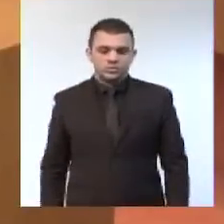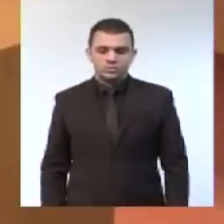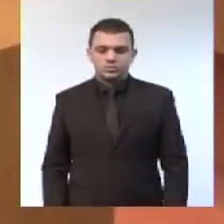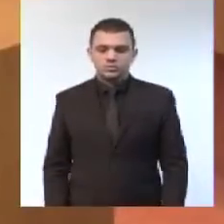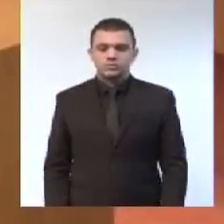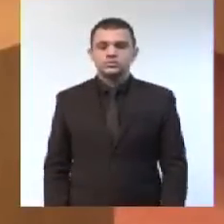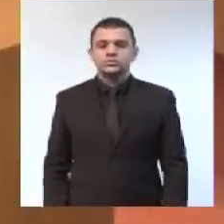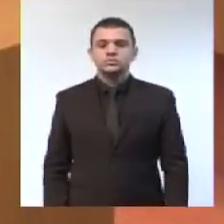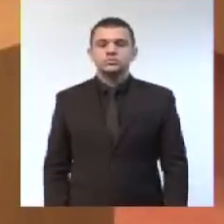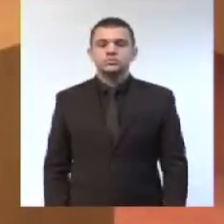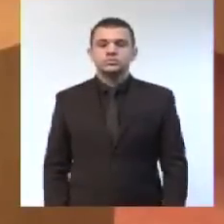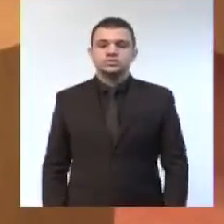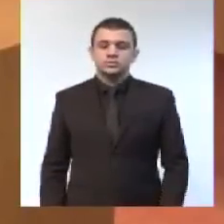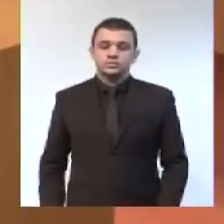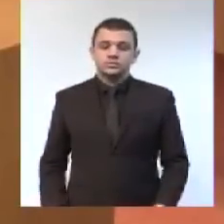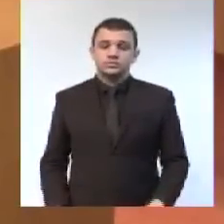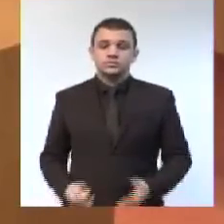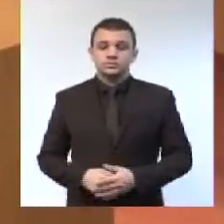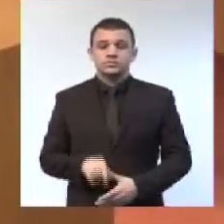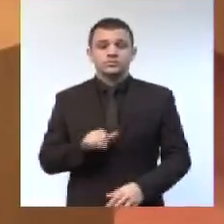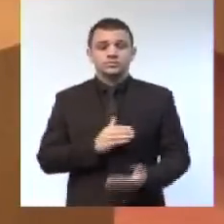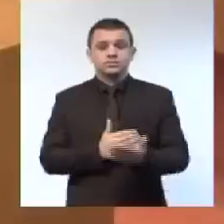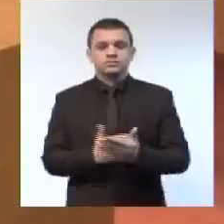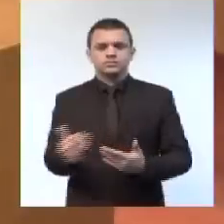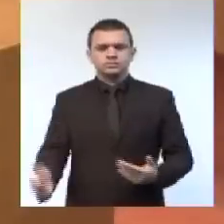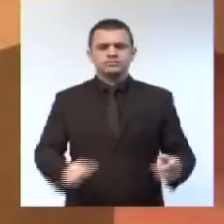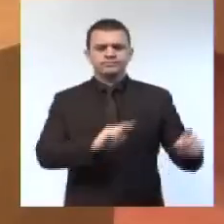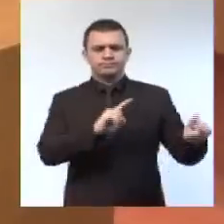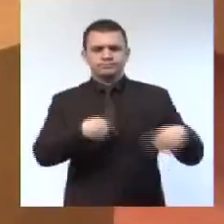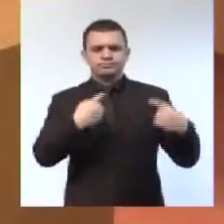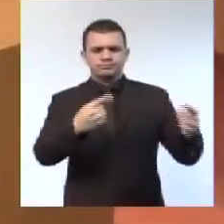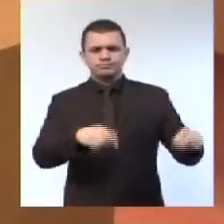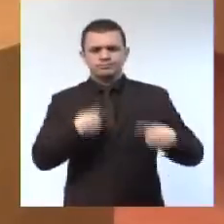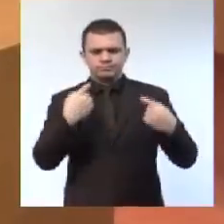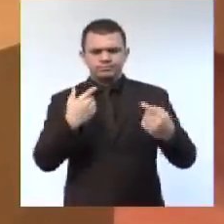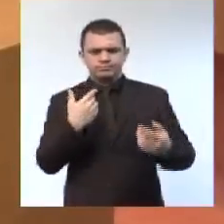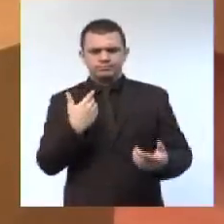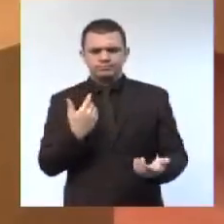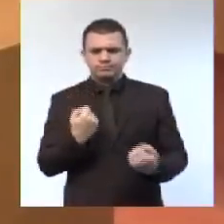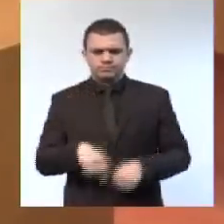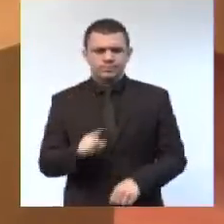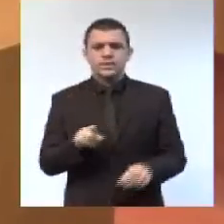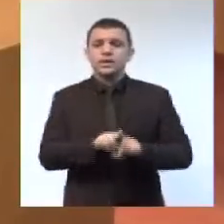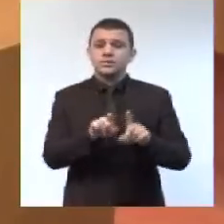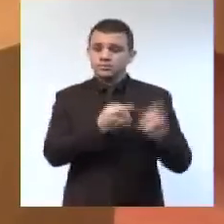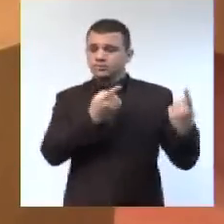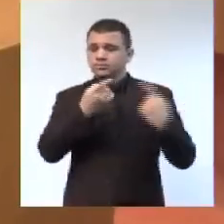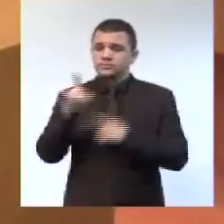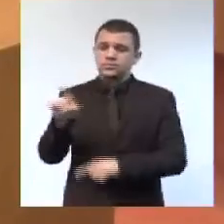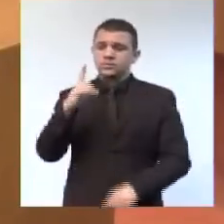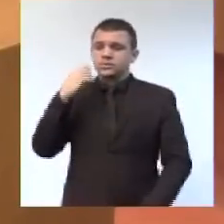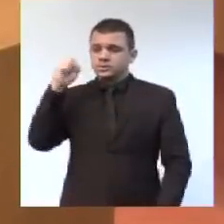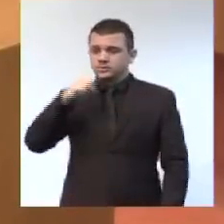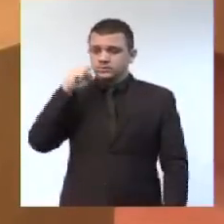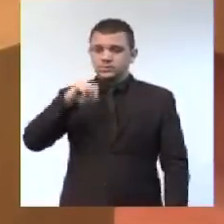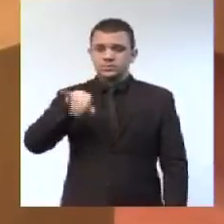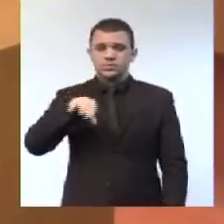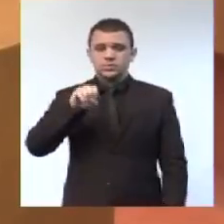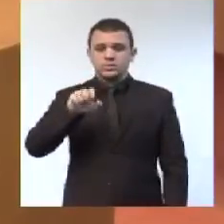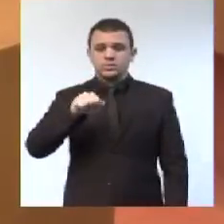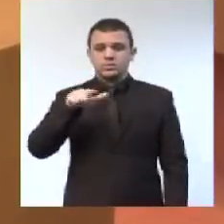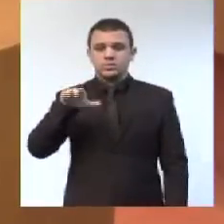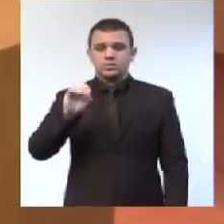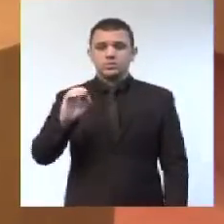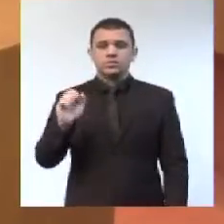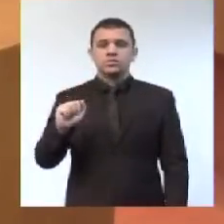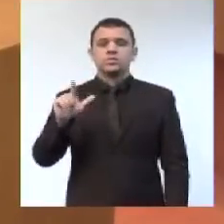Aí você parte com um ataque desnecessário ao senador João Alberto. Desnecessário, foi. Leia a nota